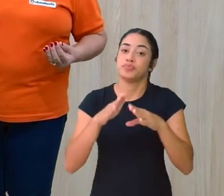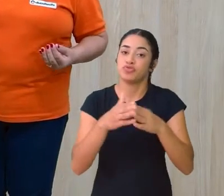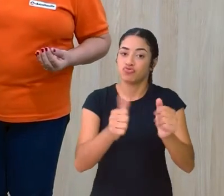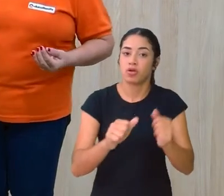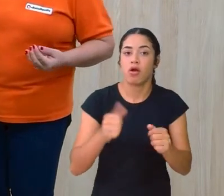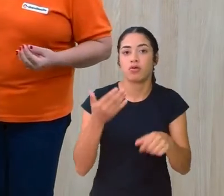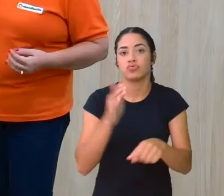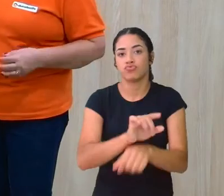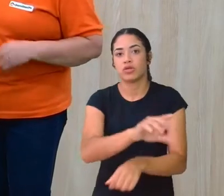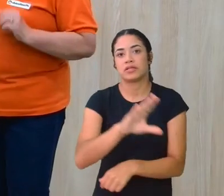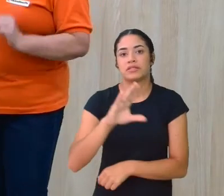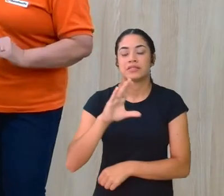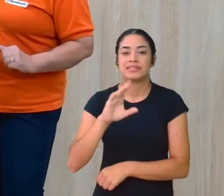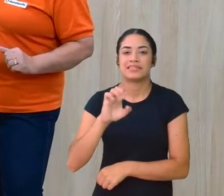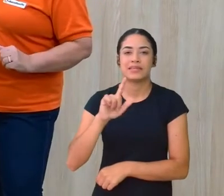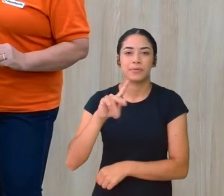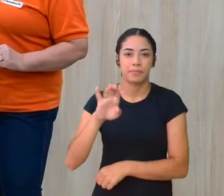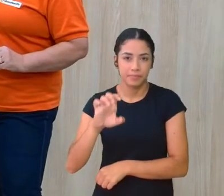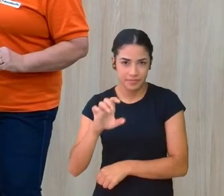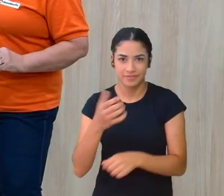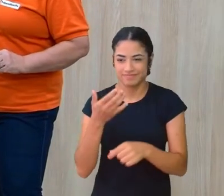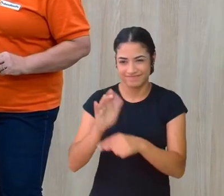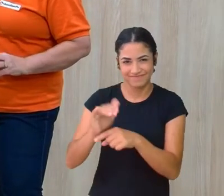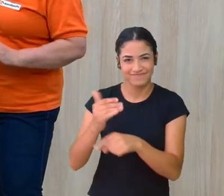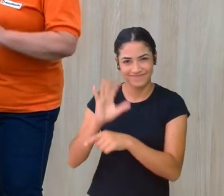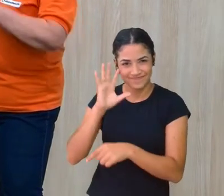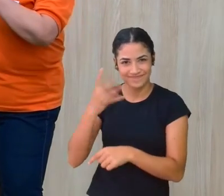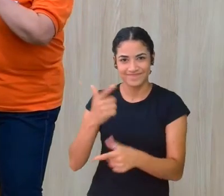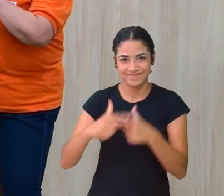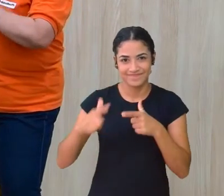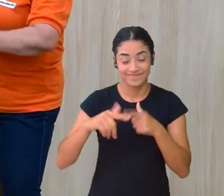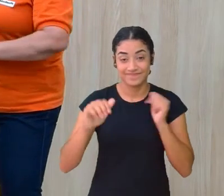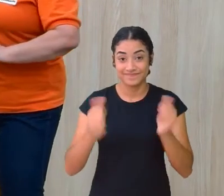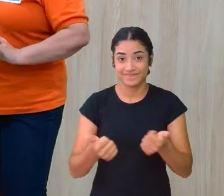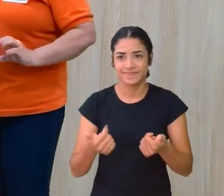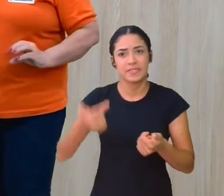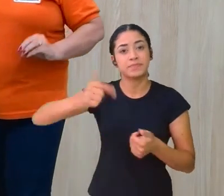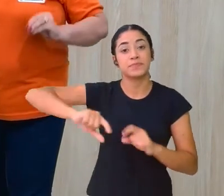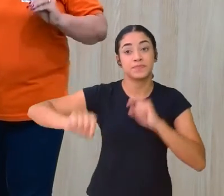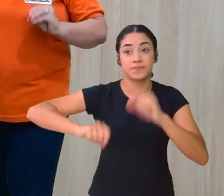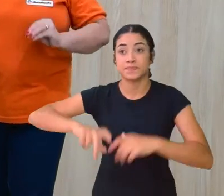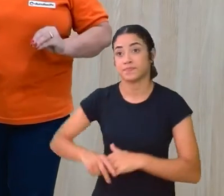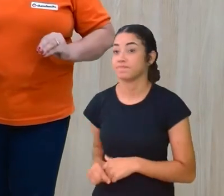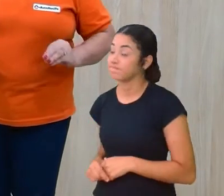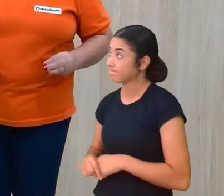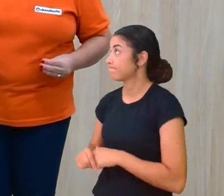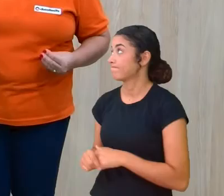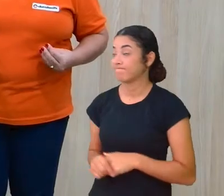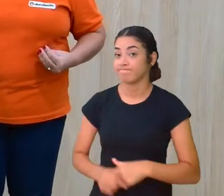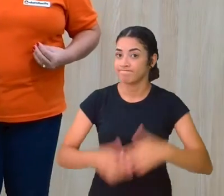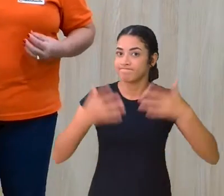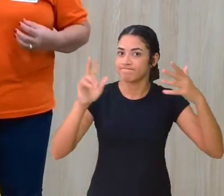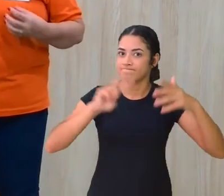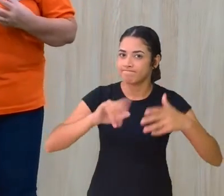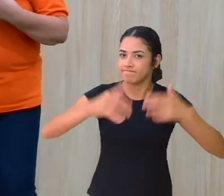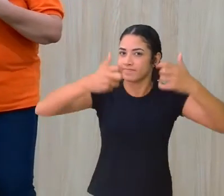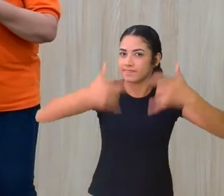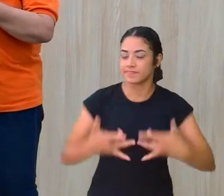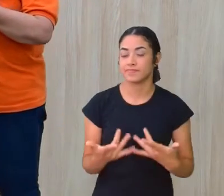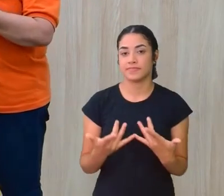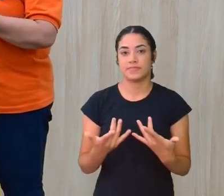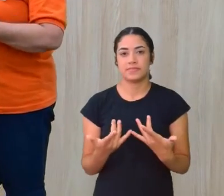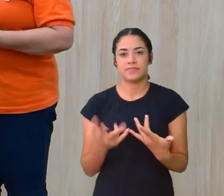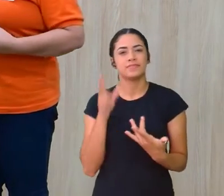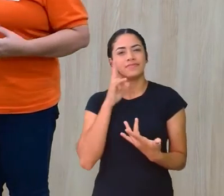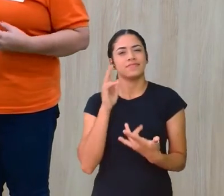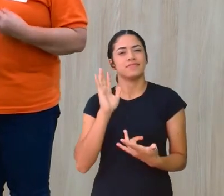esse probleminha. O que é que nós temos mais? A gente vai falar, lembra que no início a gente falou que essa